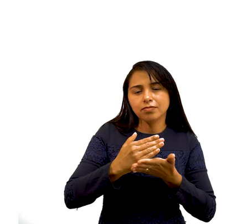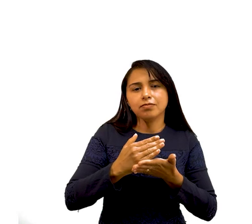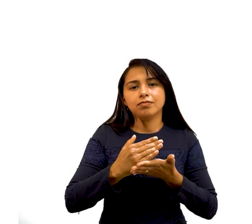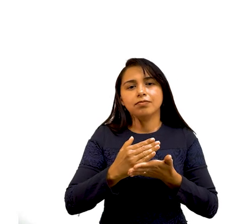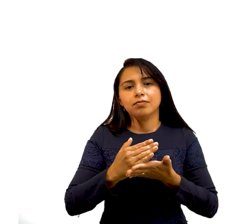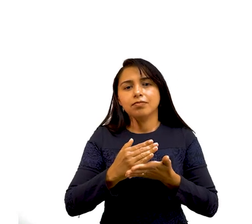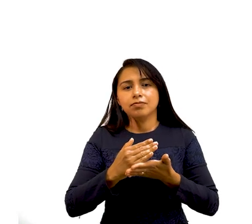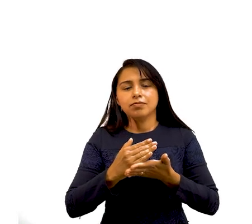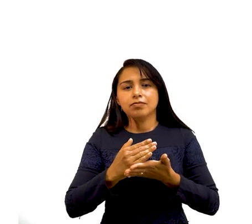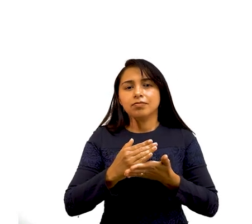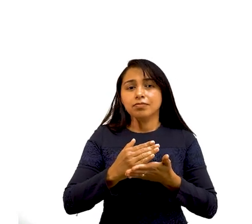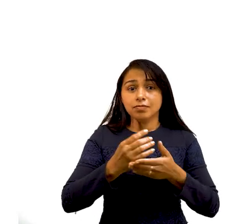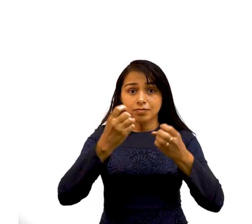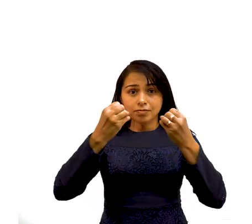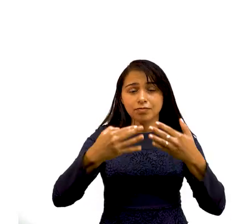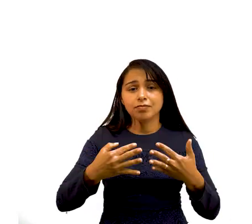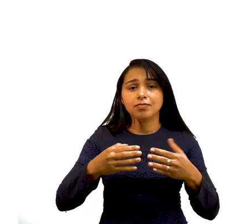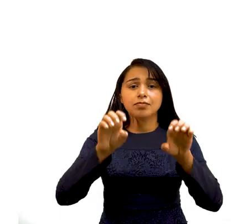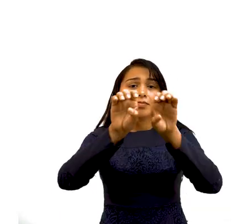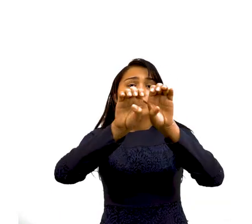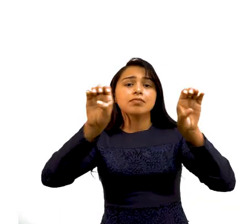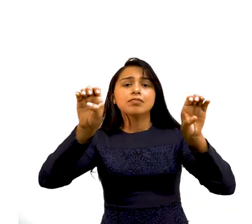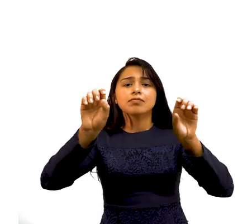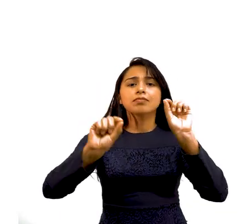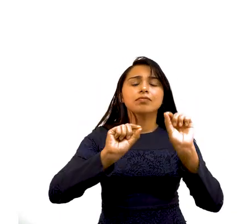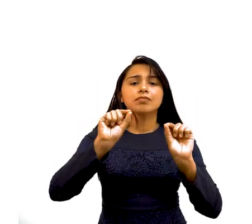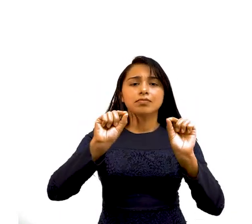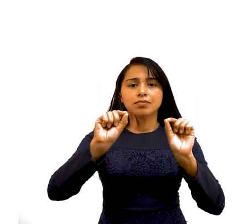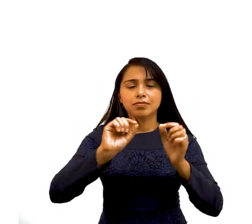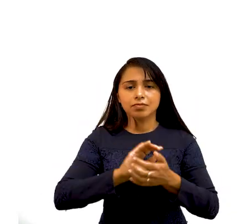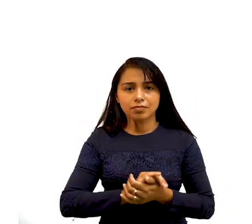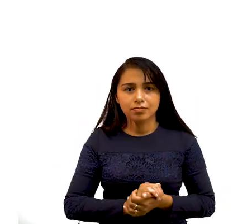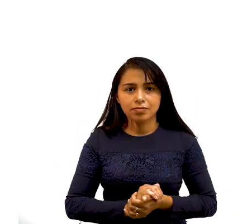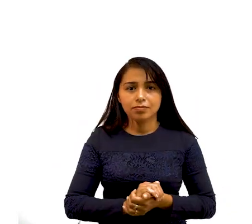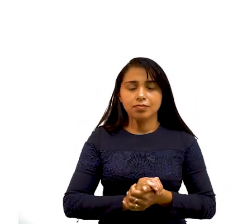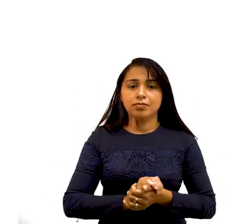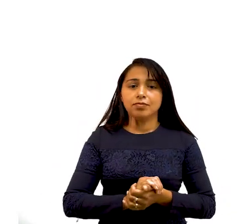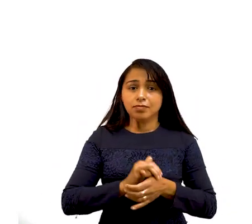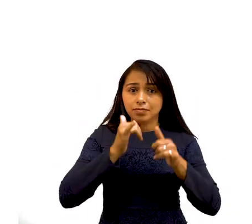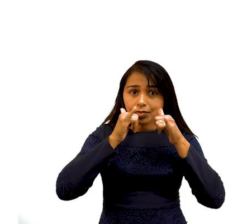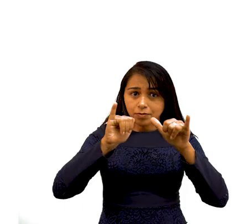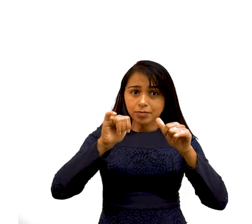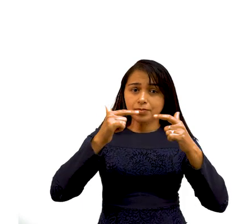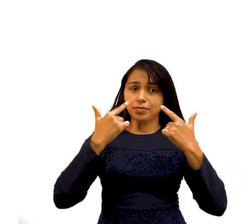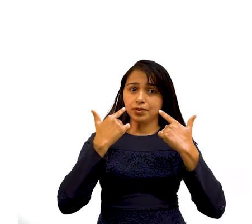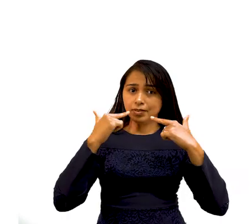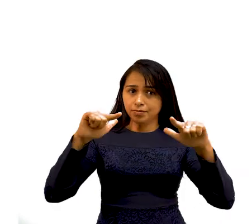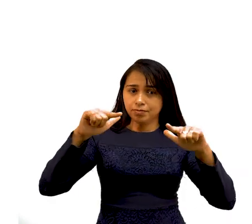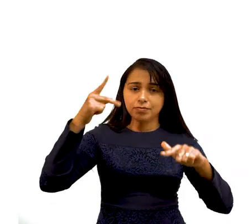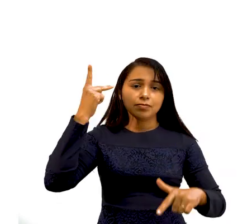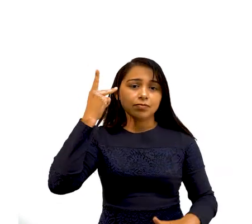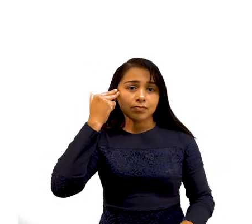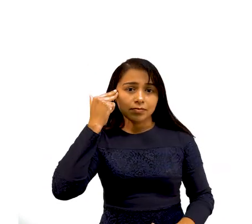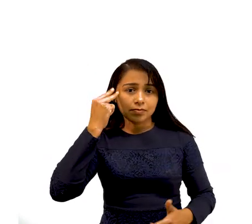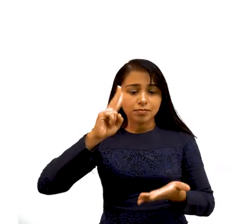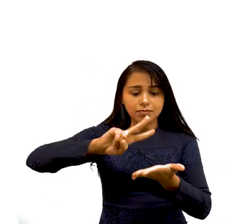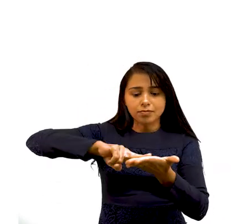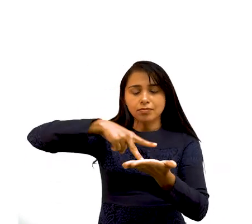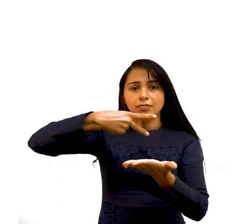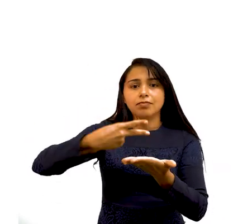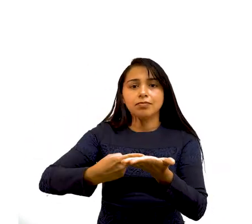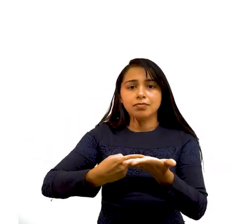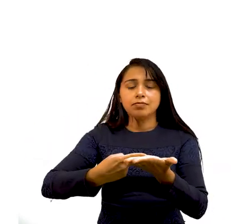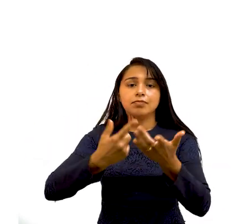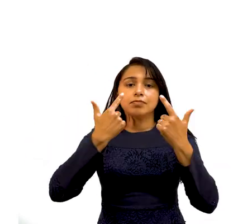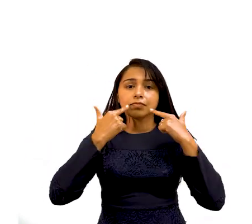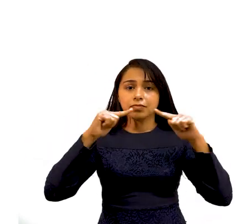aqui falando sobre o que são equações. O que é uma equação? Podemos traduzir informações da